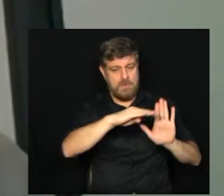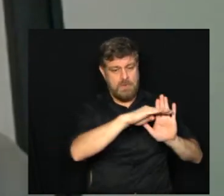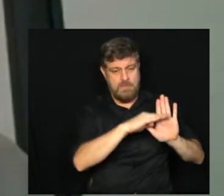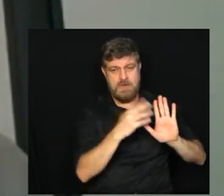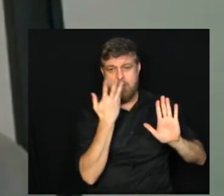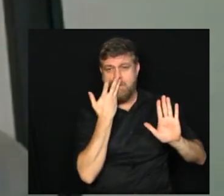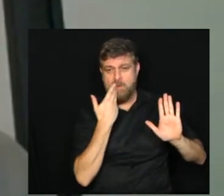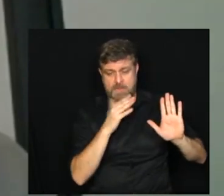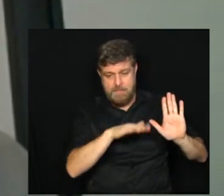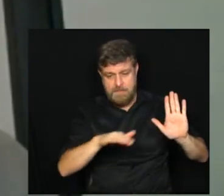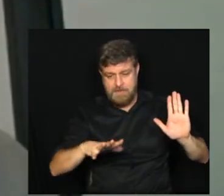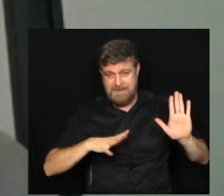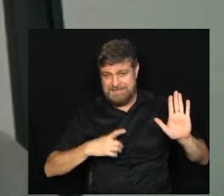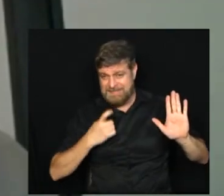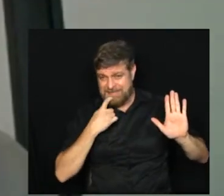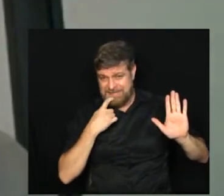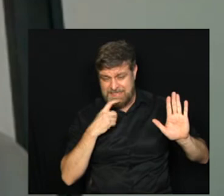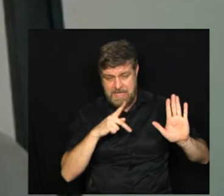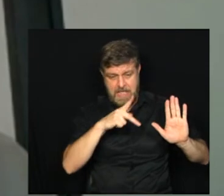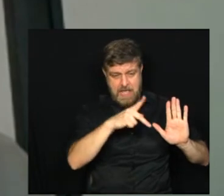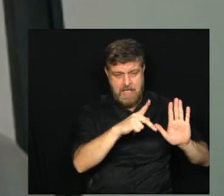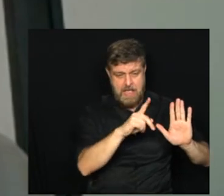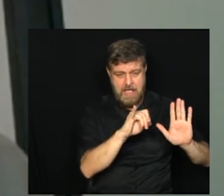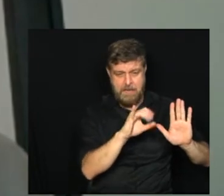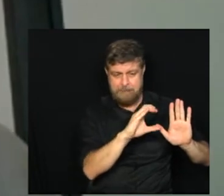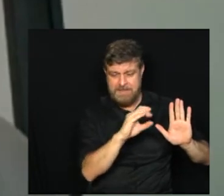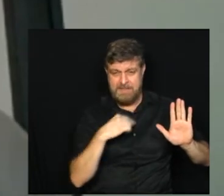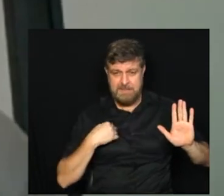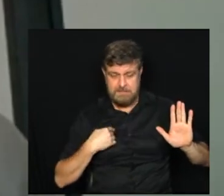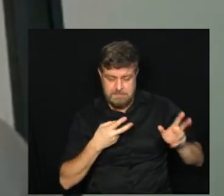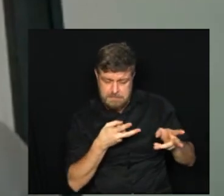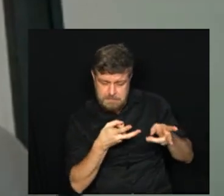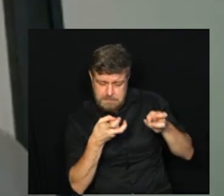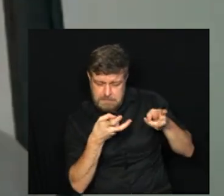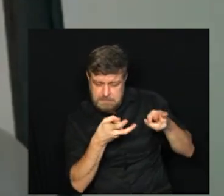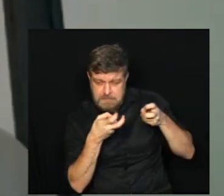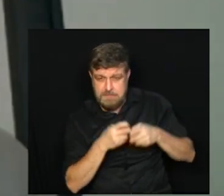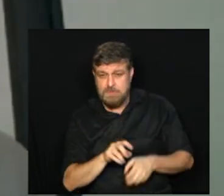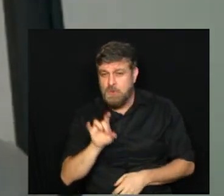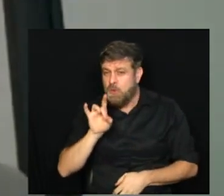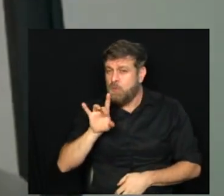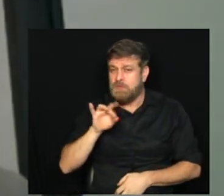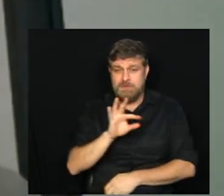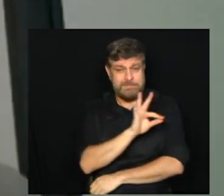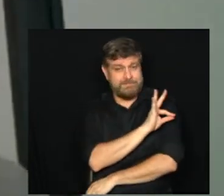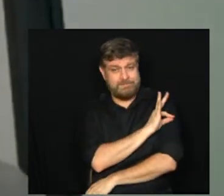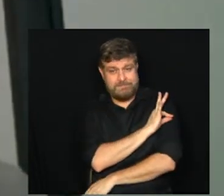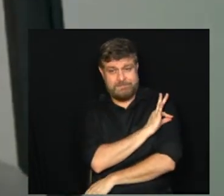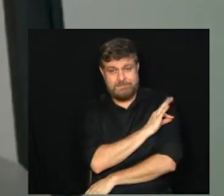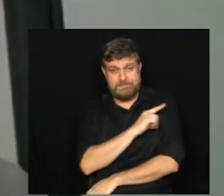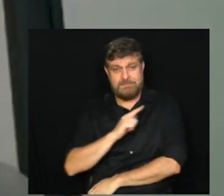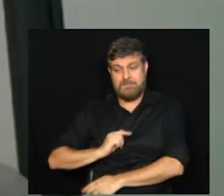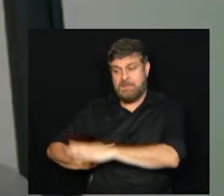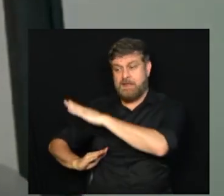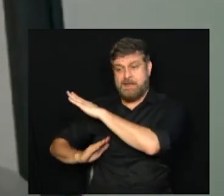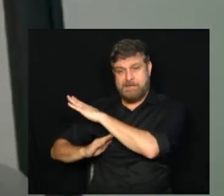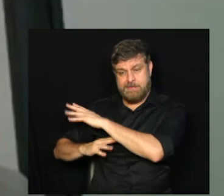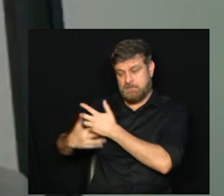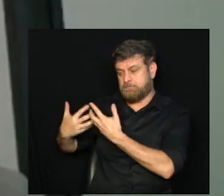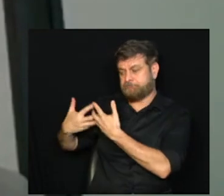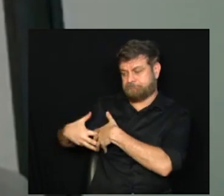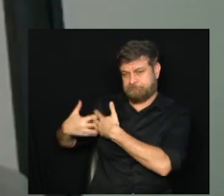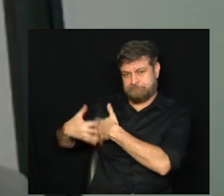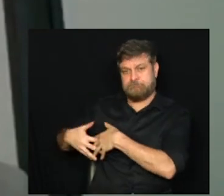ele extrapola quando a gente vê que não é só a prefeitura, a gente precisa de uma Câmara Municipal, a